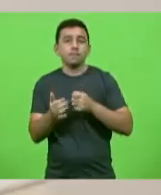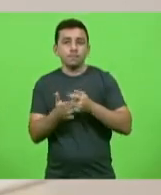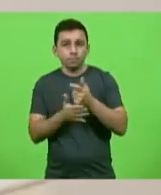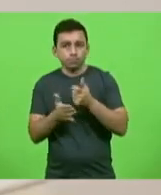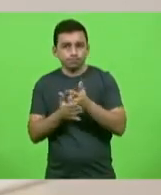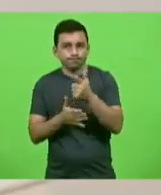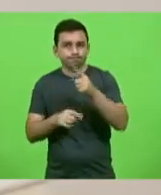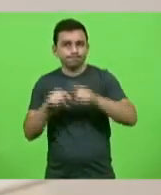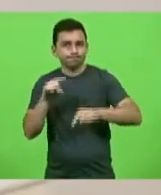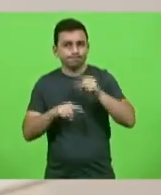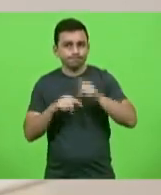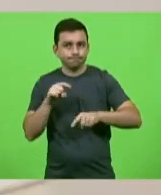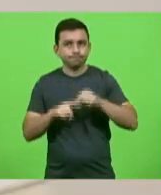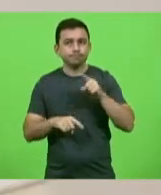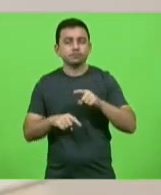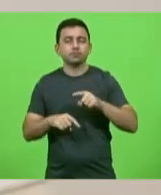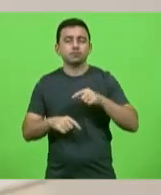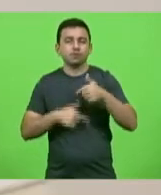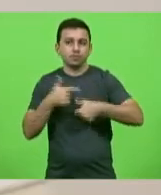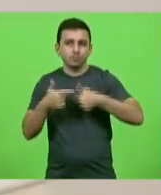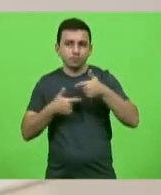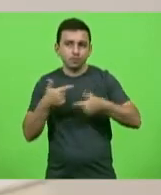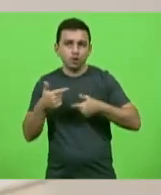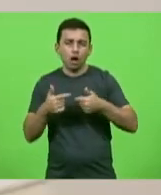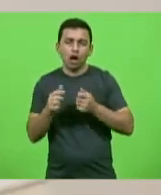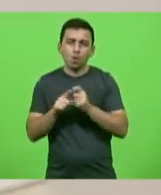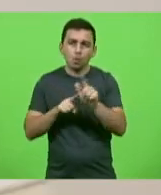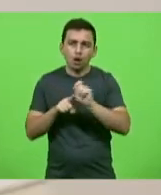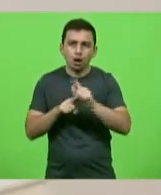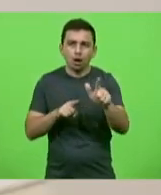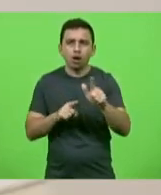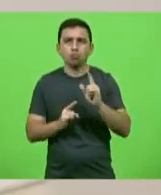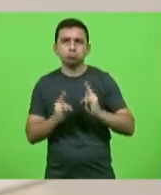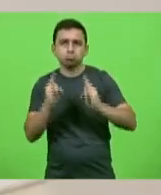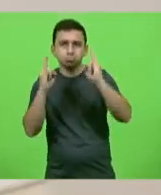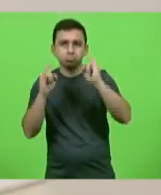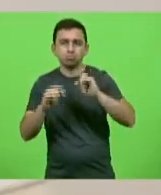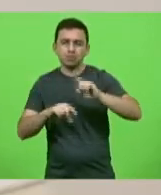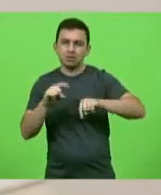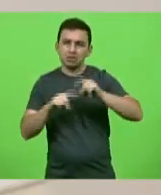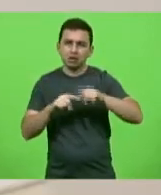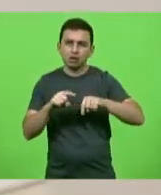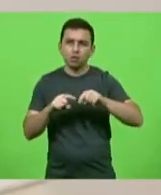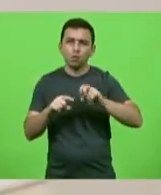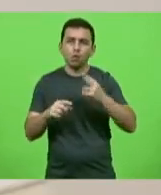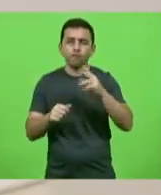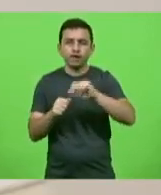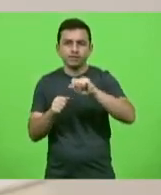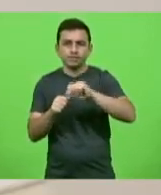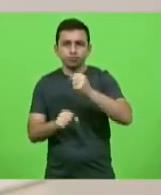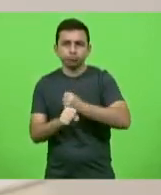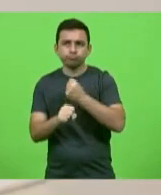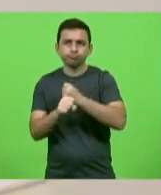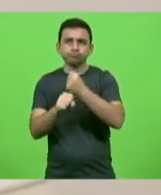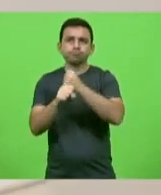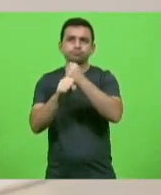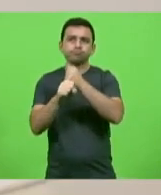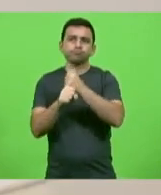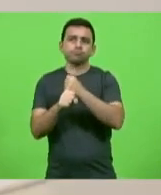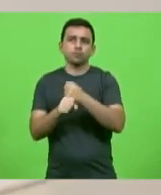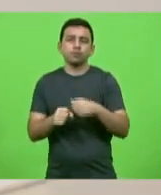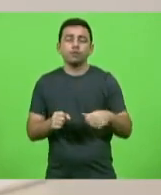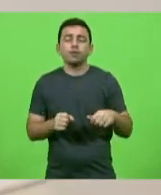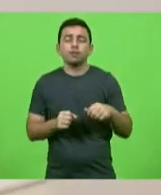bens, serviços, locação de imóveis e equipamentos e execução de obras necessárias à efetivação de